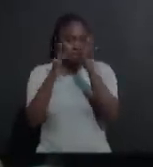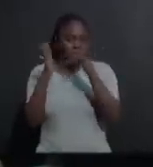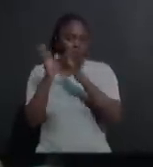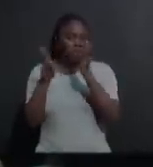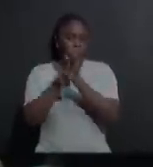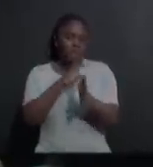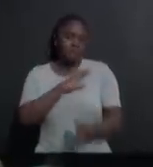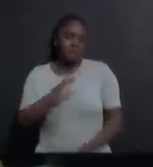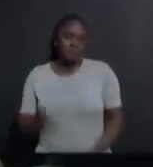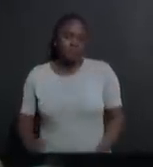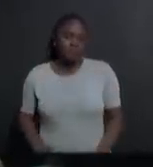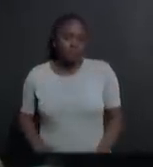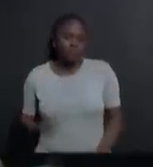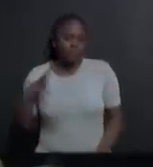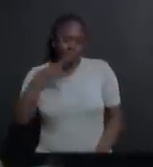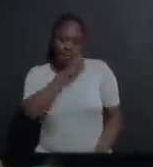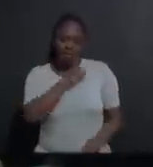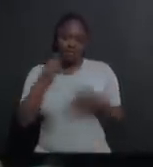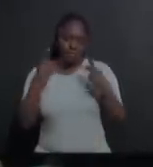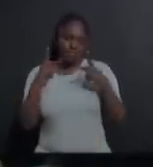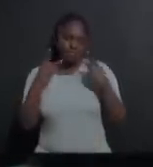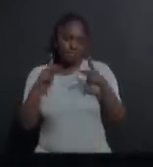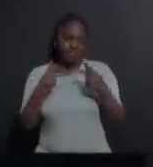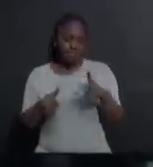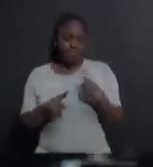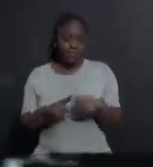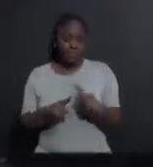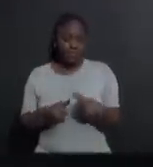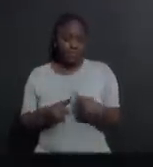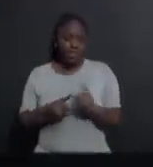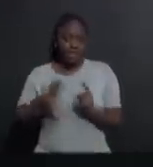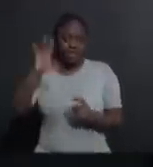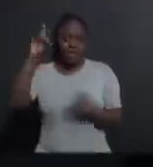Cristo. Logo, logo. Por quê? Porque Deus está numa pressa muito grande.